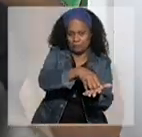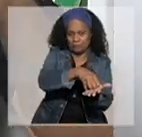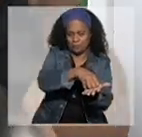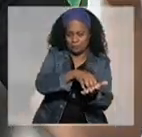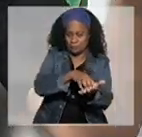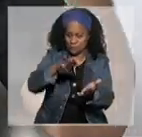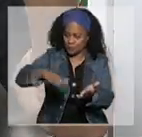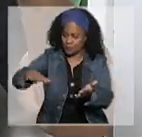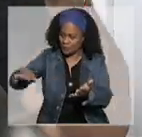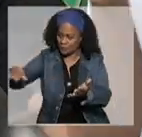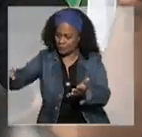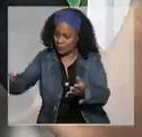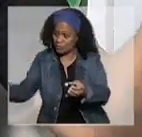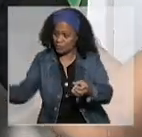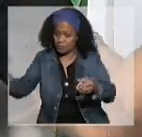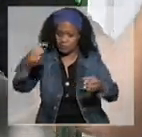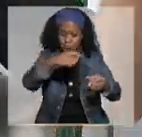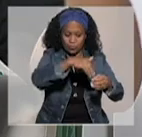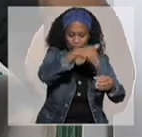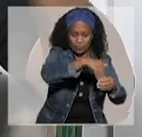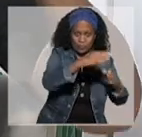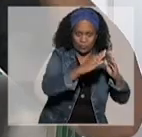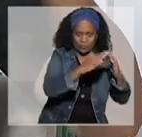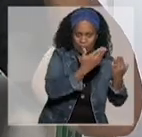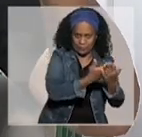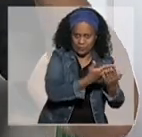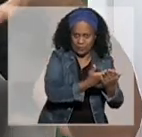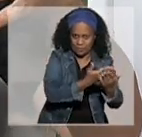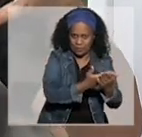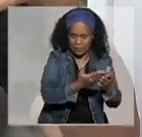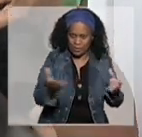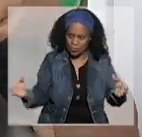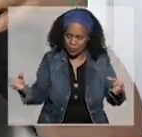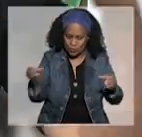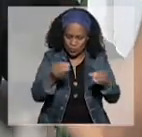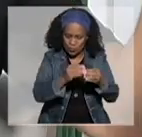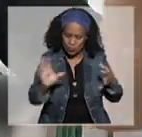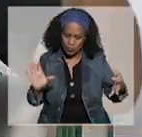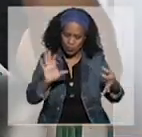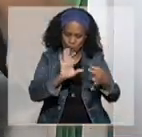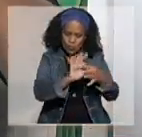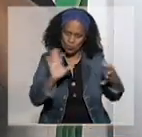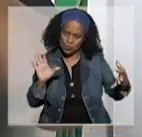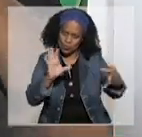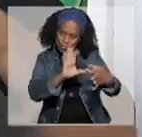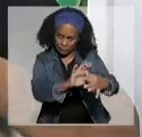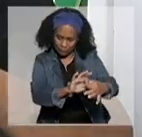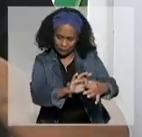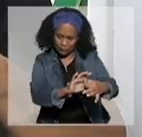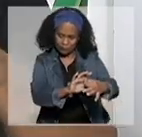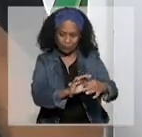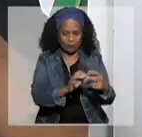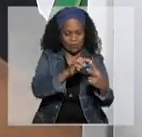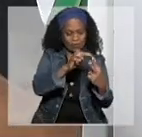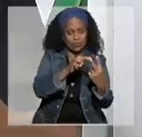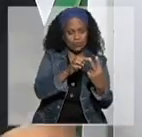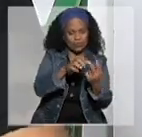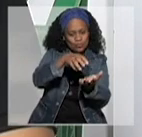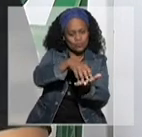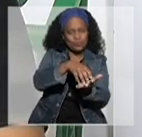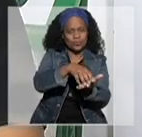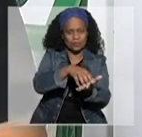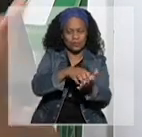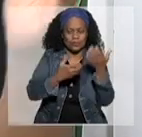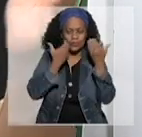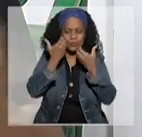onde as crianças das outras escolas vão para lá e a gente frequenta. Vai agregando, juntando nessas escolas polos e nos 2 centros de